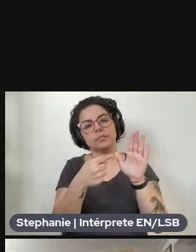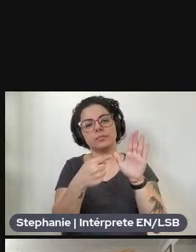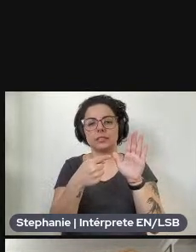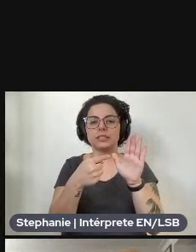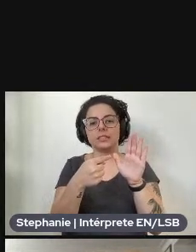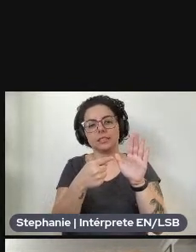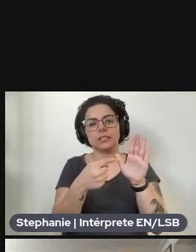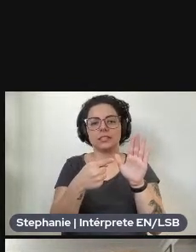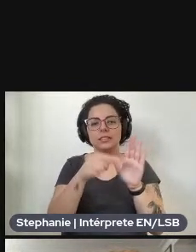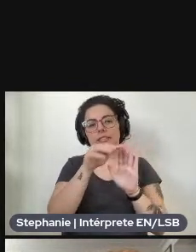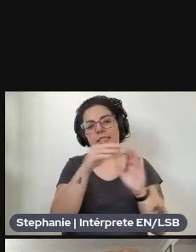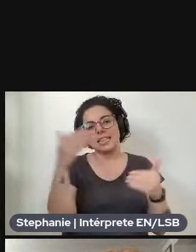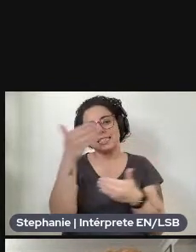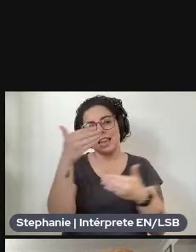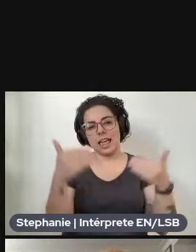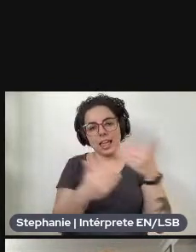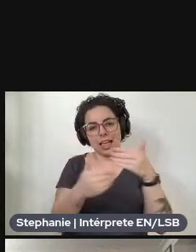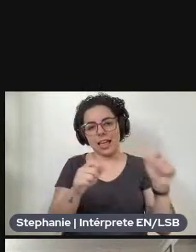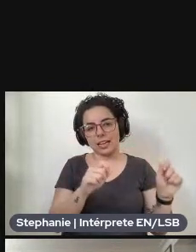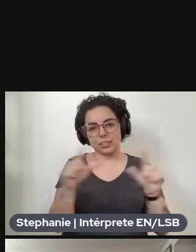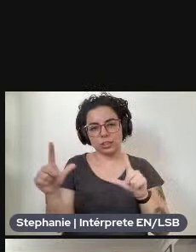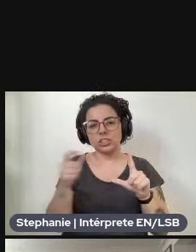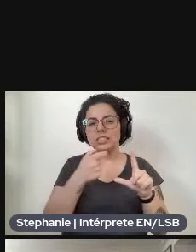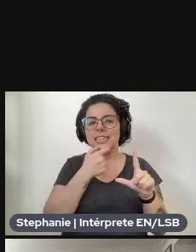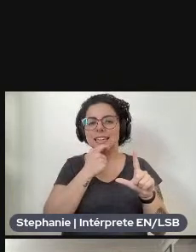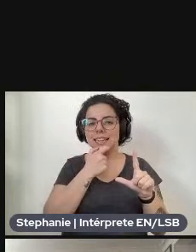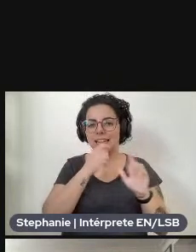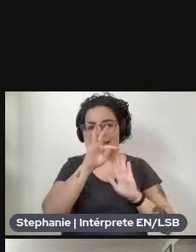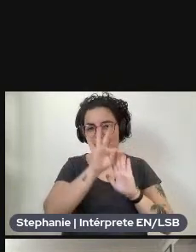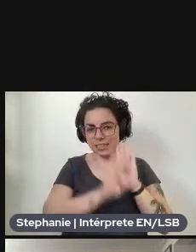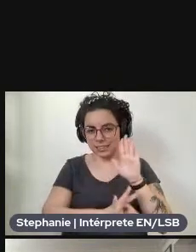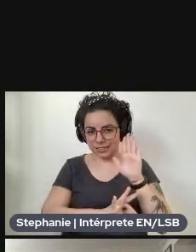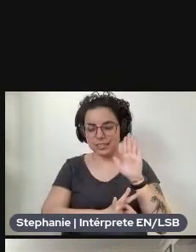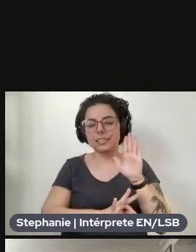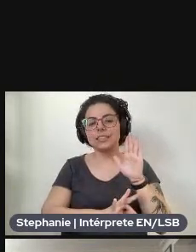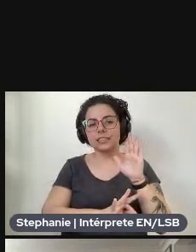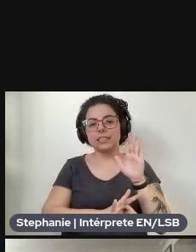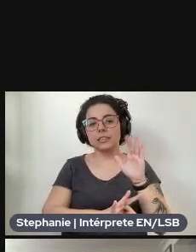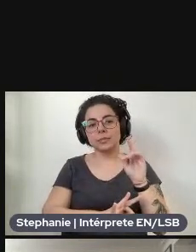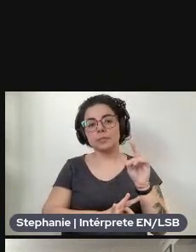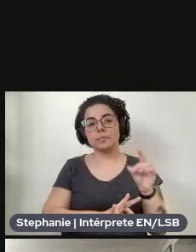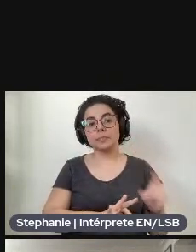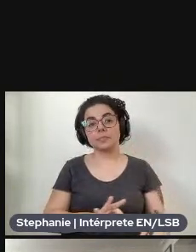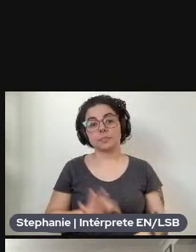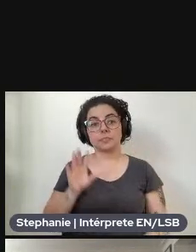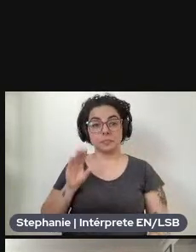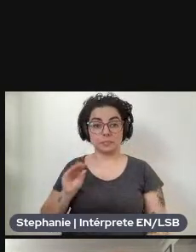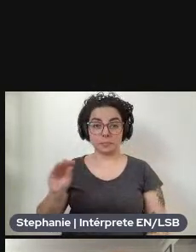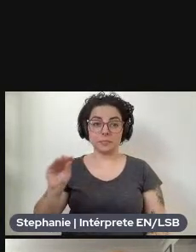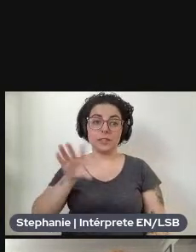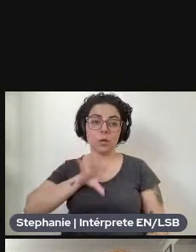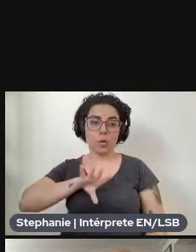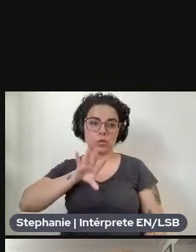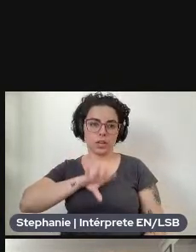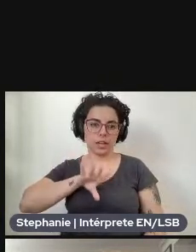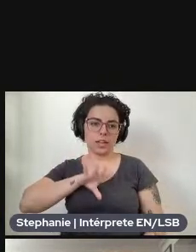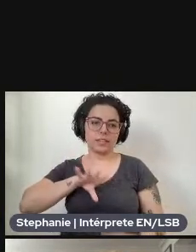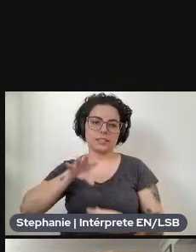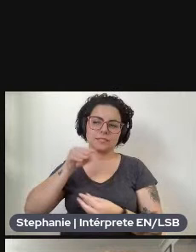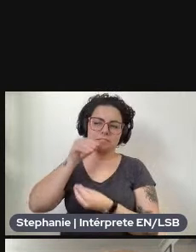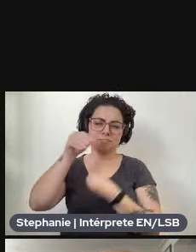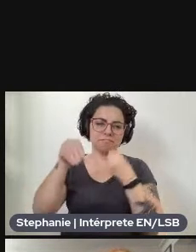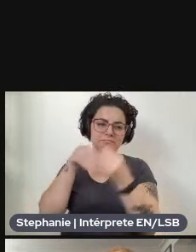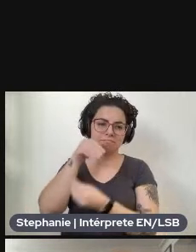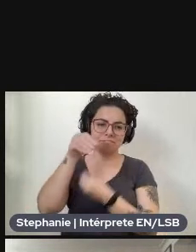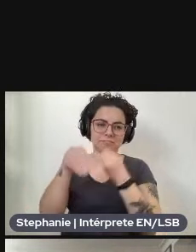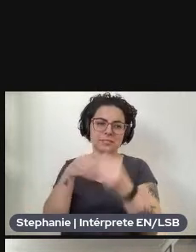mostrando slides em inglês e falando em português com uma mistura de inglês